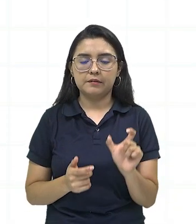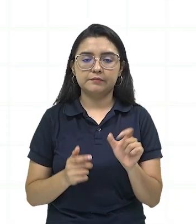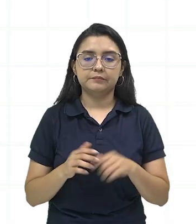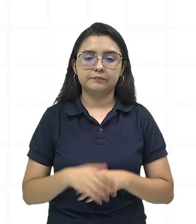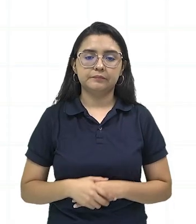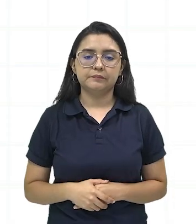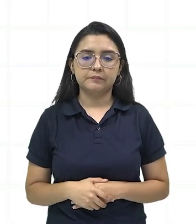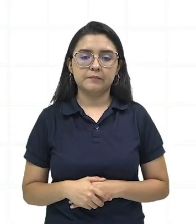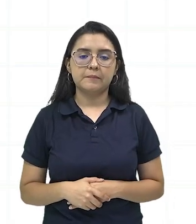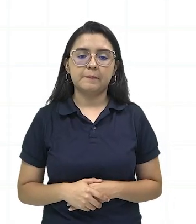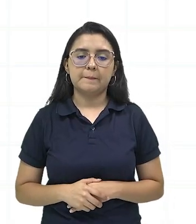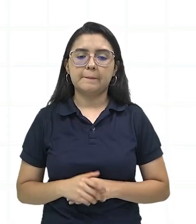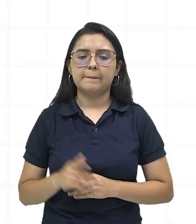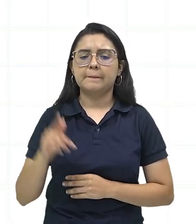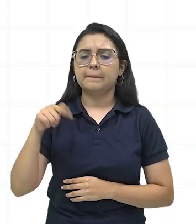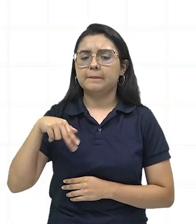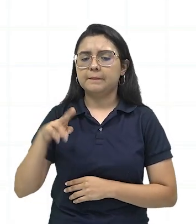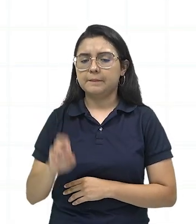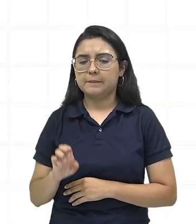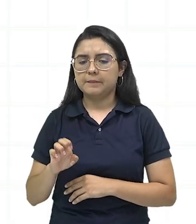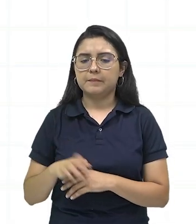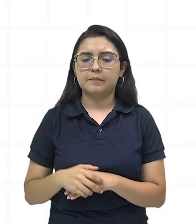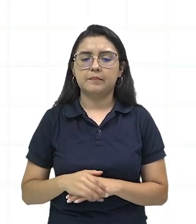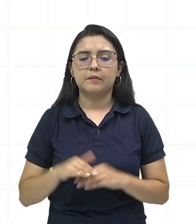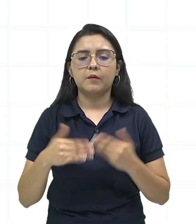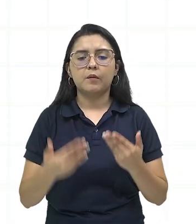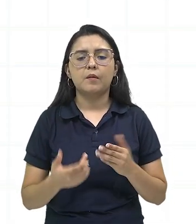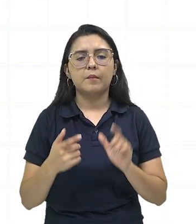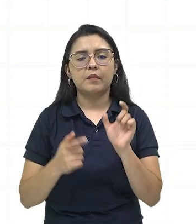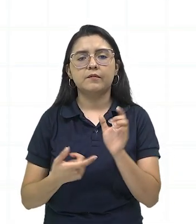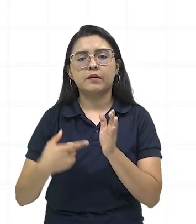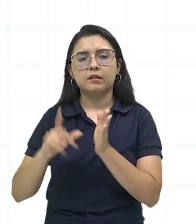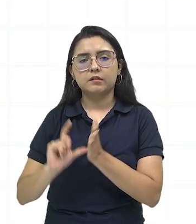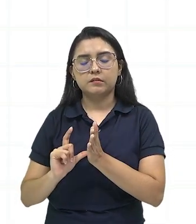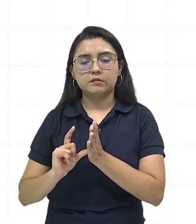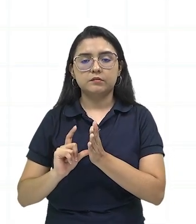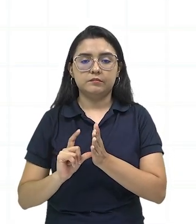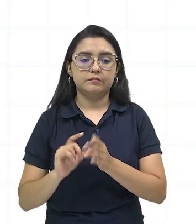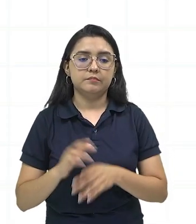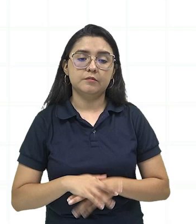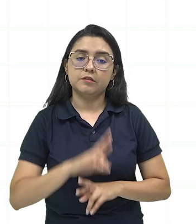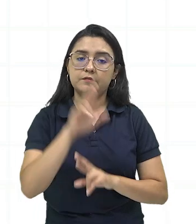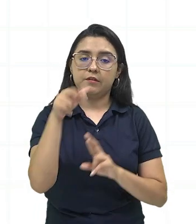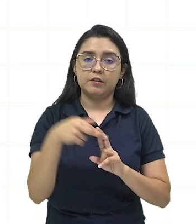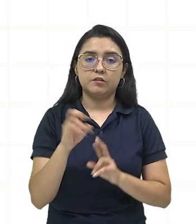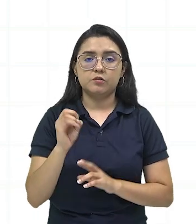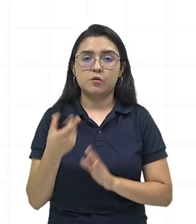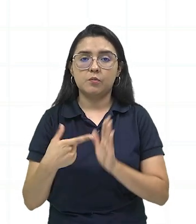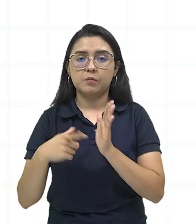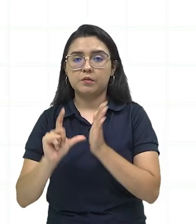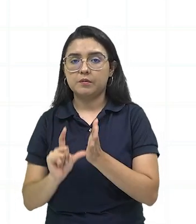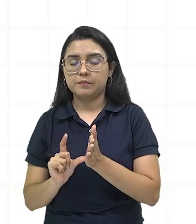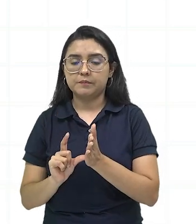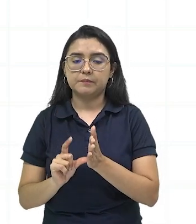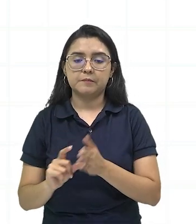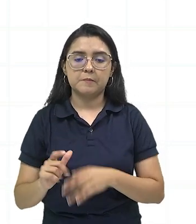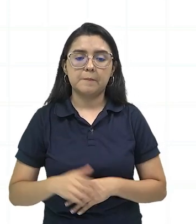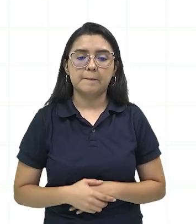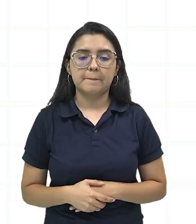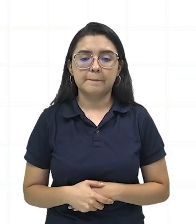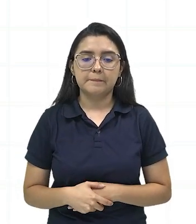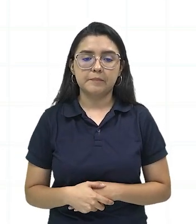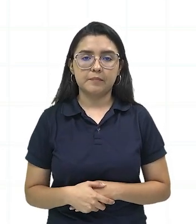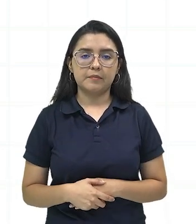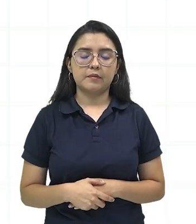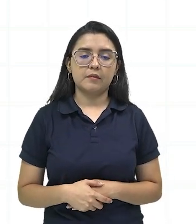pronome relativo que qual é o seu antecedente. Então, pode vir referente ou antecedente, nós estamos falando da mesma palavra,